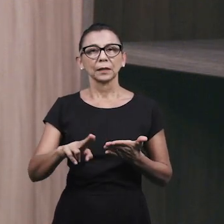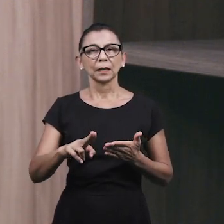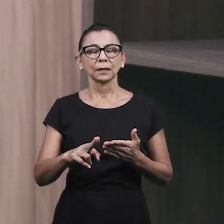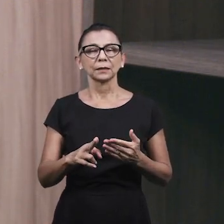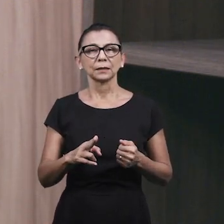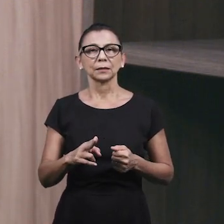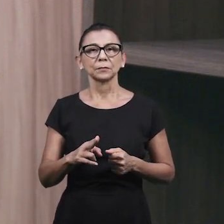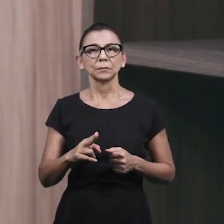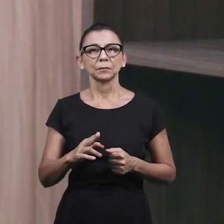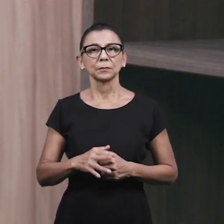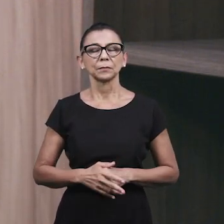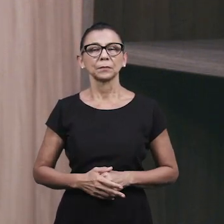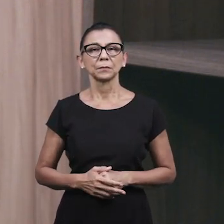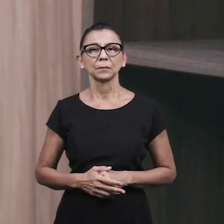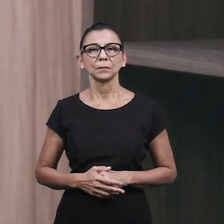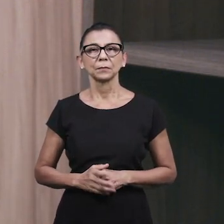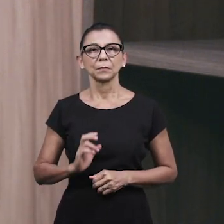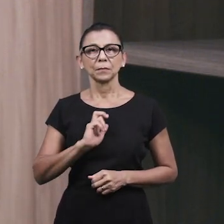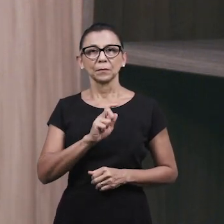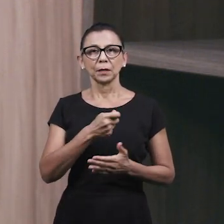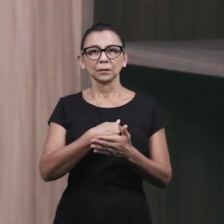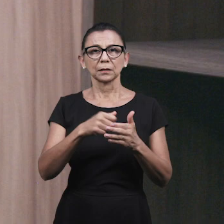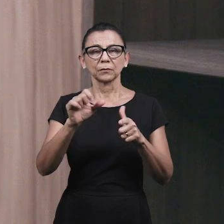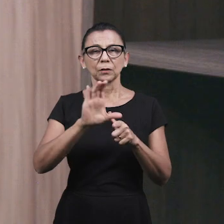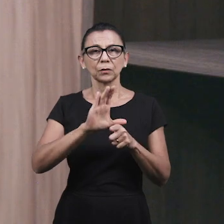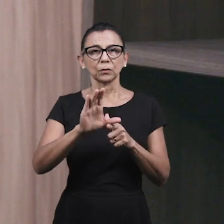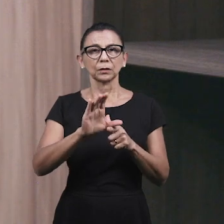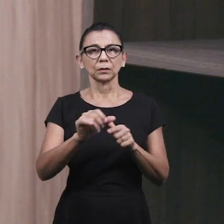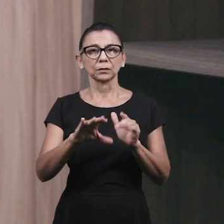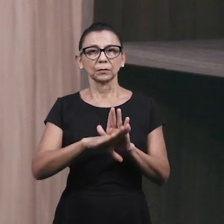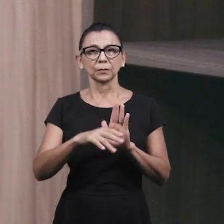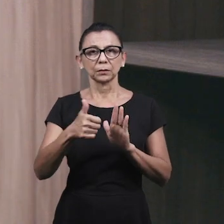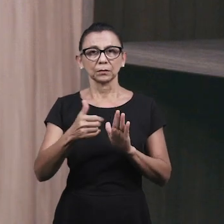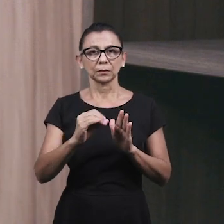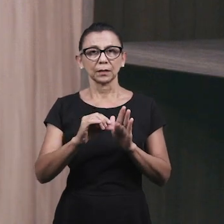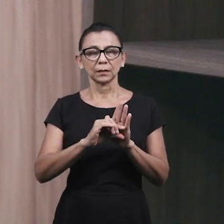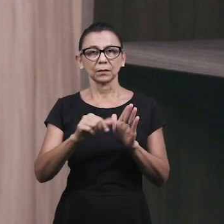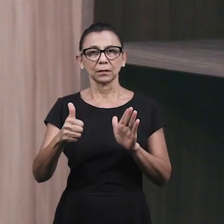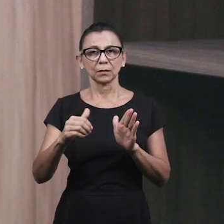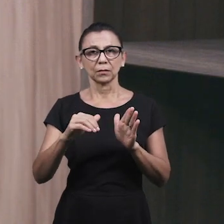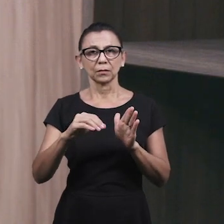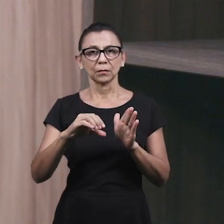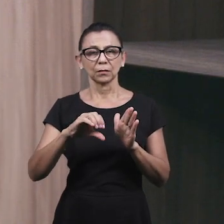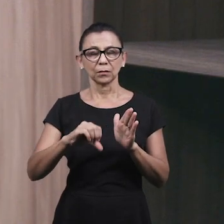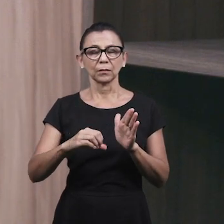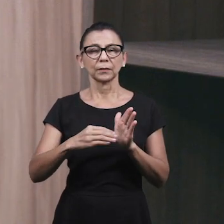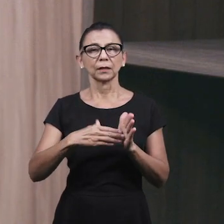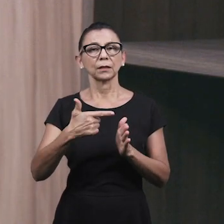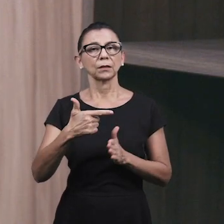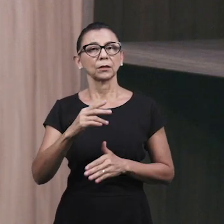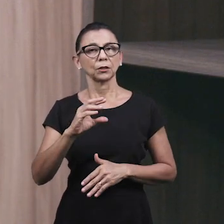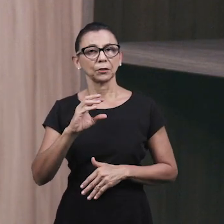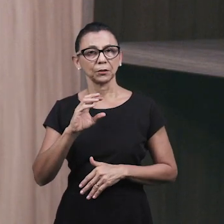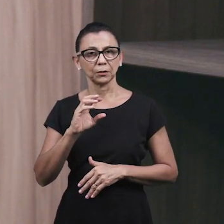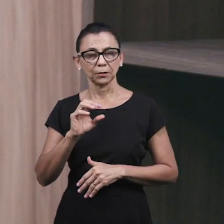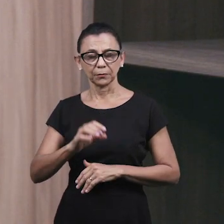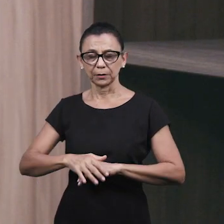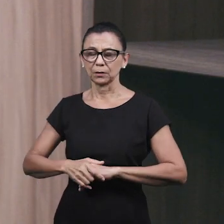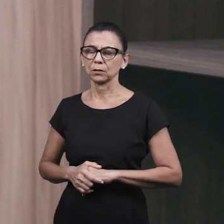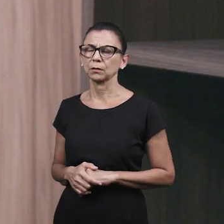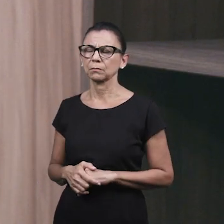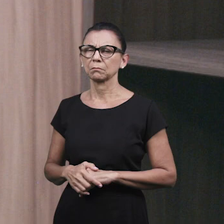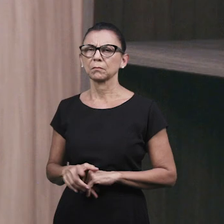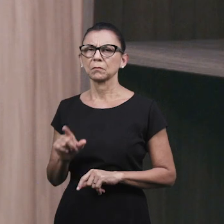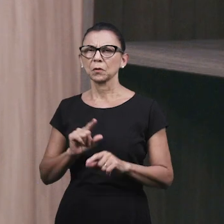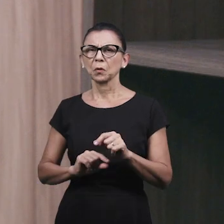no capítulo 10, versos 19 e 20, e que diz assim: mas que digo? Que o ídolo